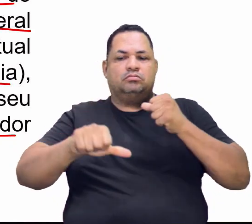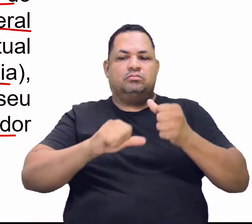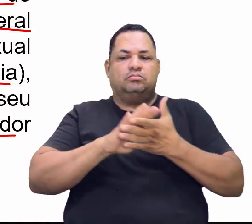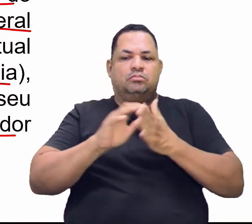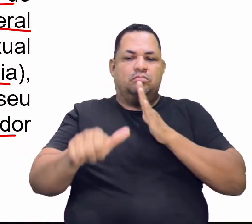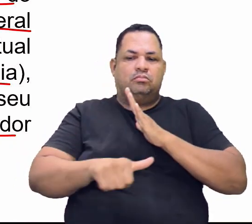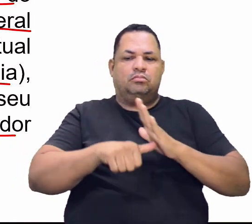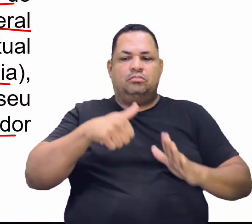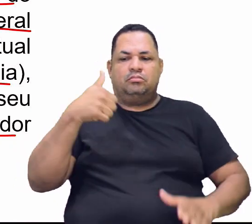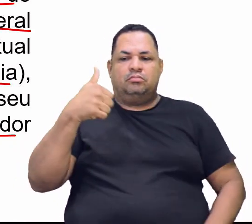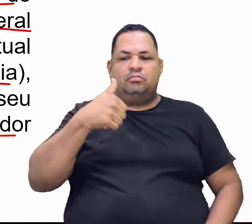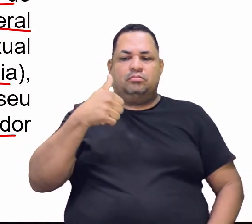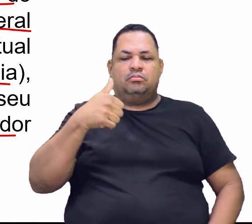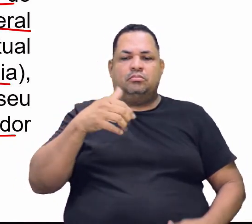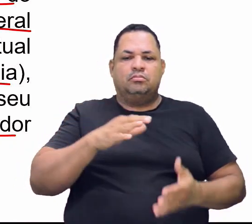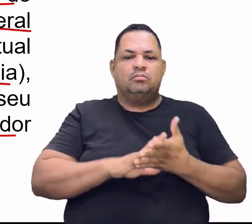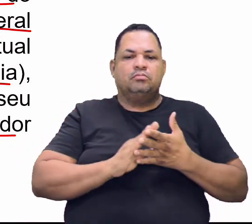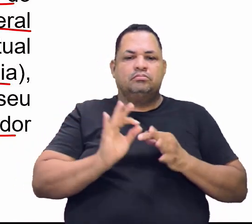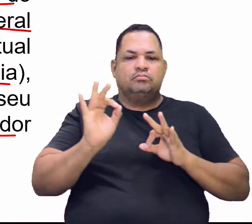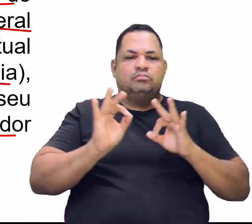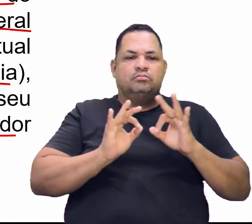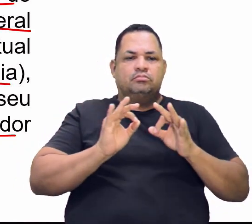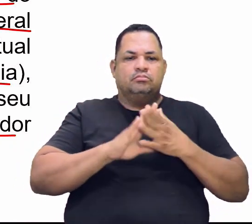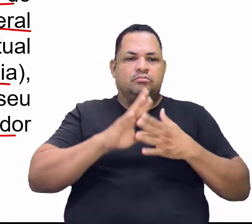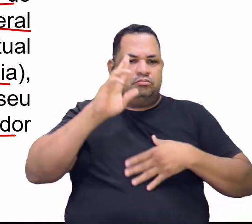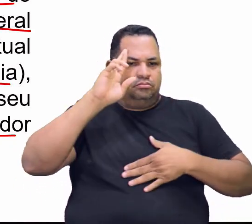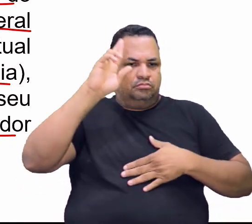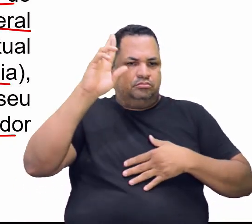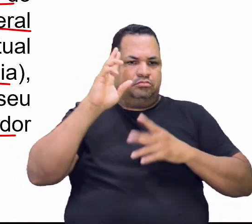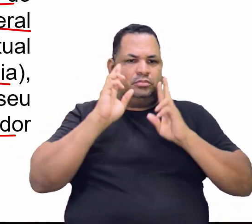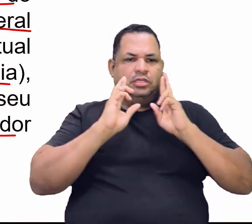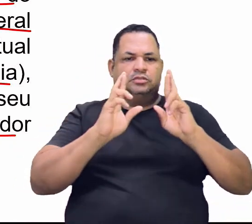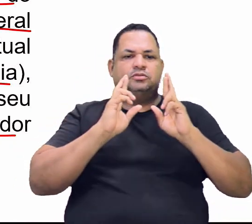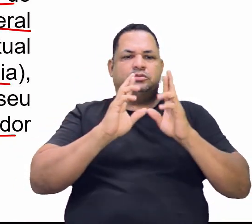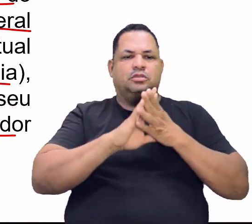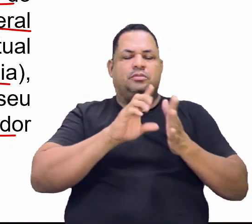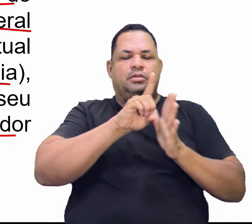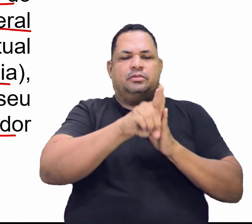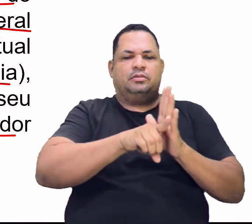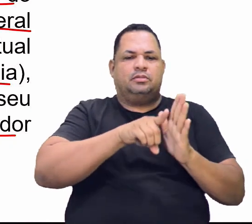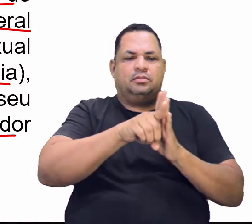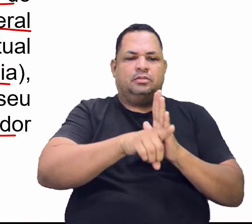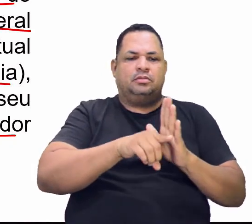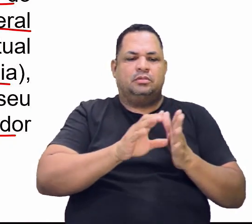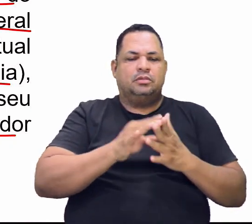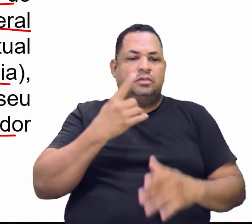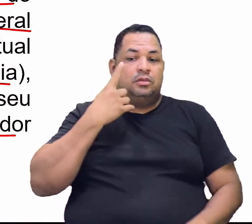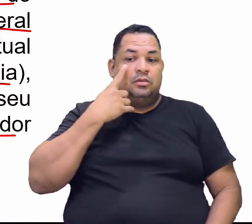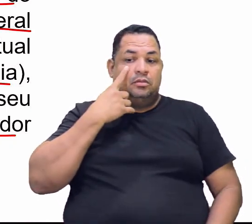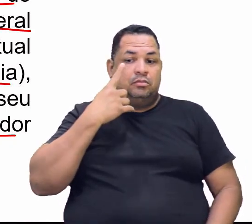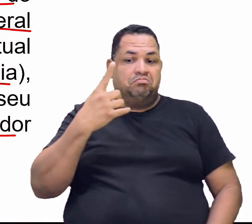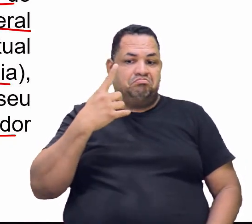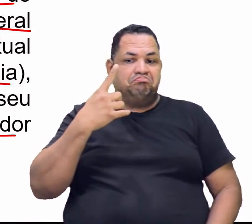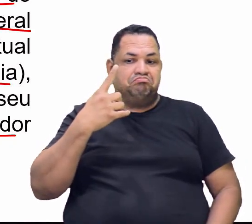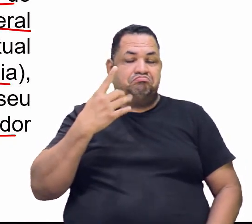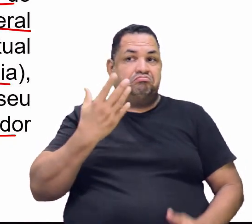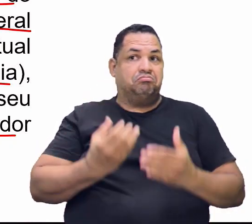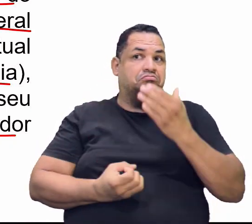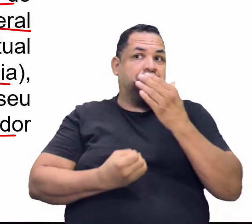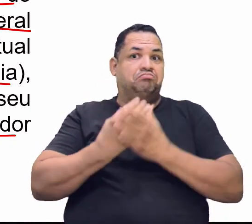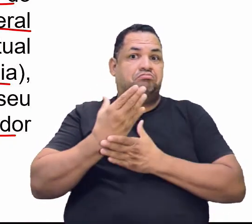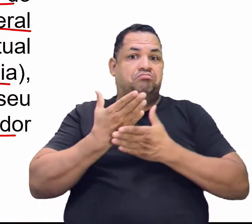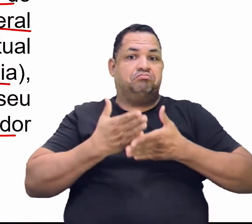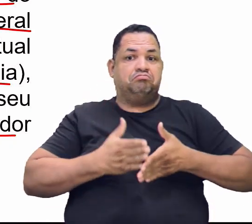seu primeiro presidente ali, né? Superintendente da ferrovia. Então, olha só de onde o cara